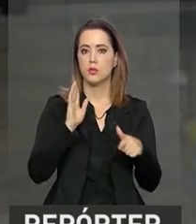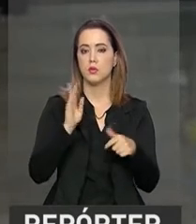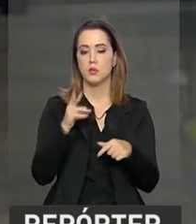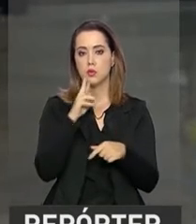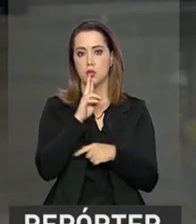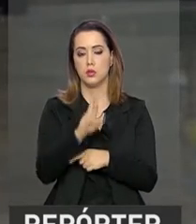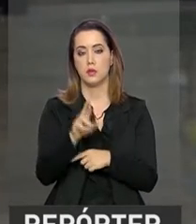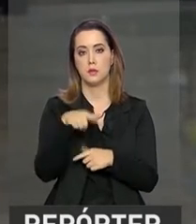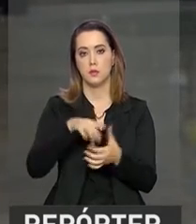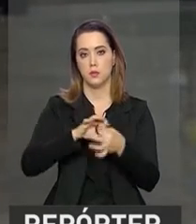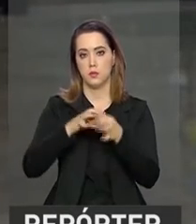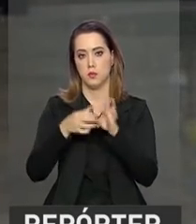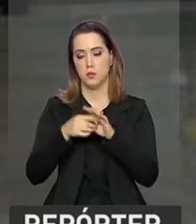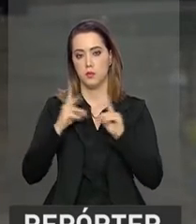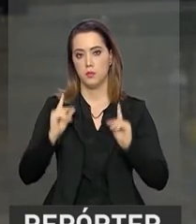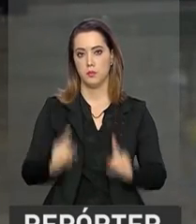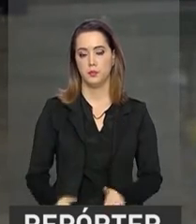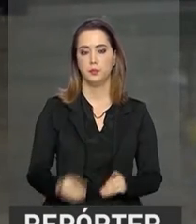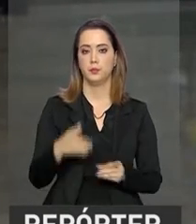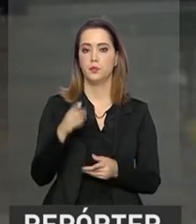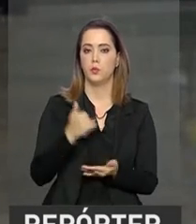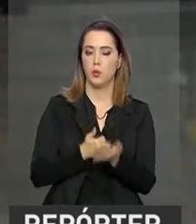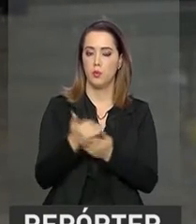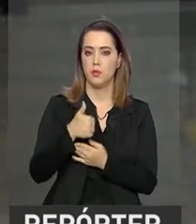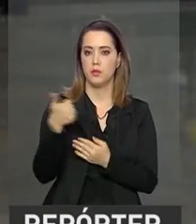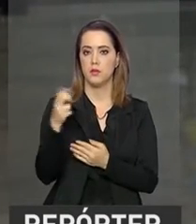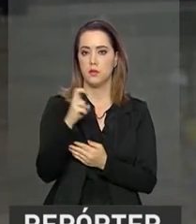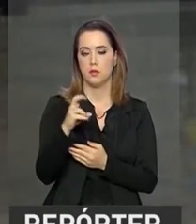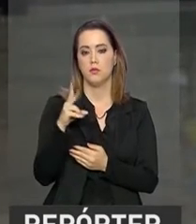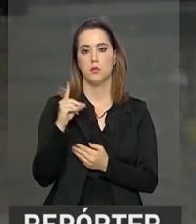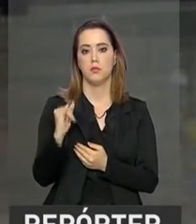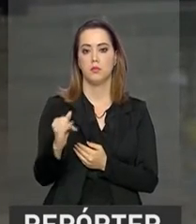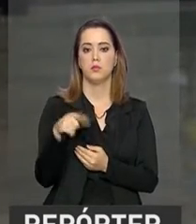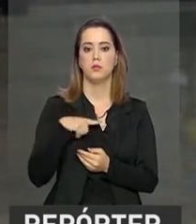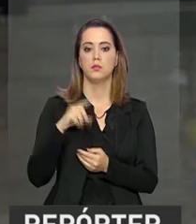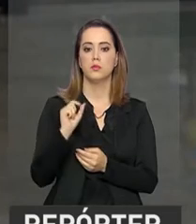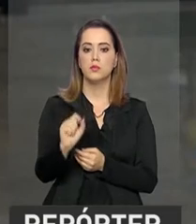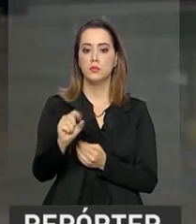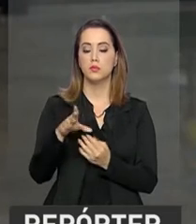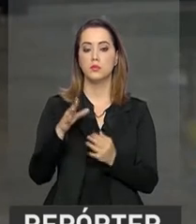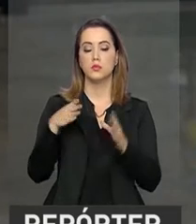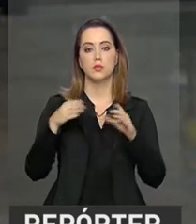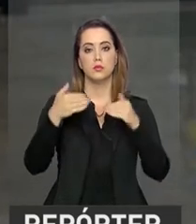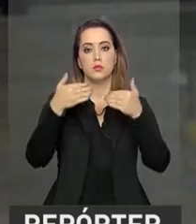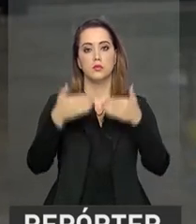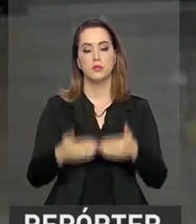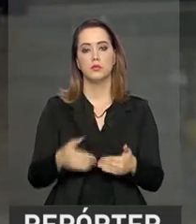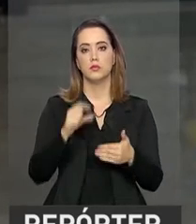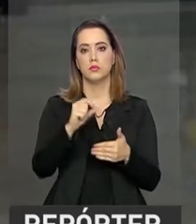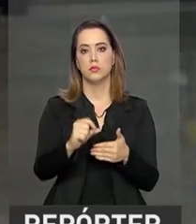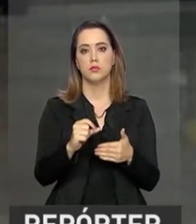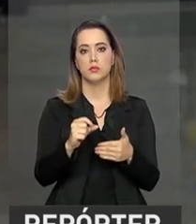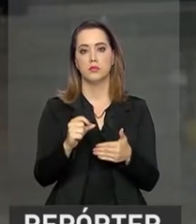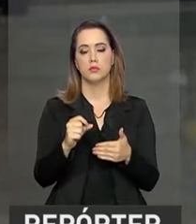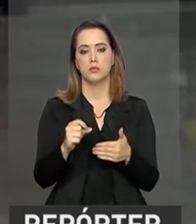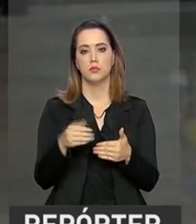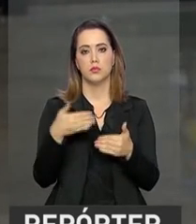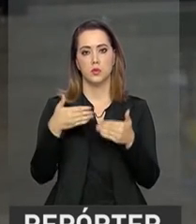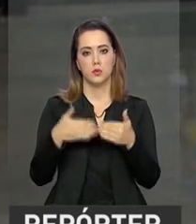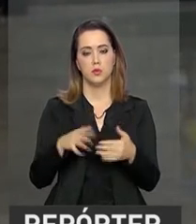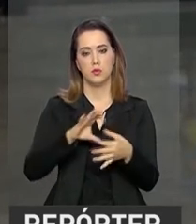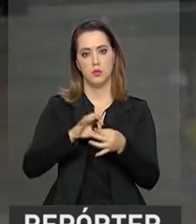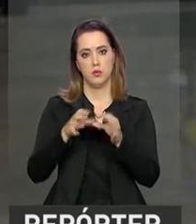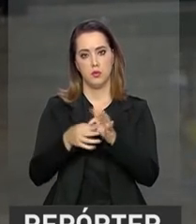de Janeiro que começam daqui a 15 dias entre as atribuições do ministro à frente da autoridade pública